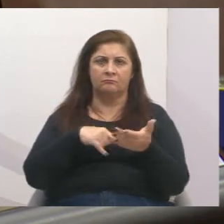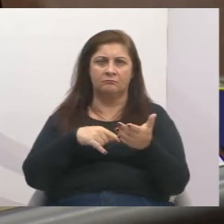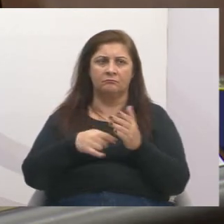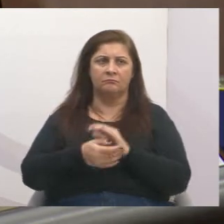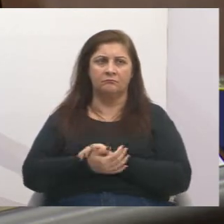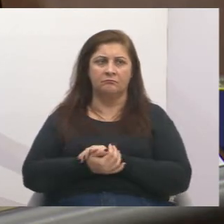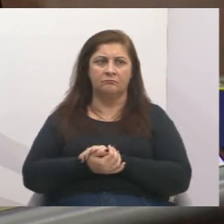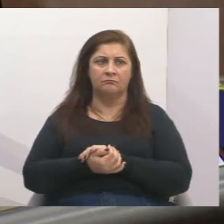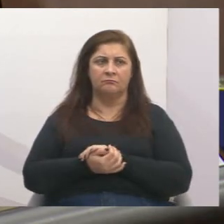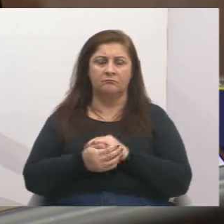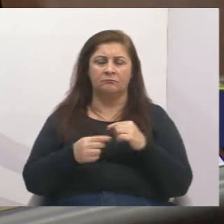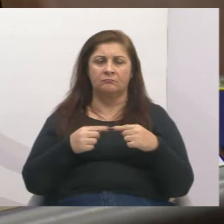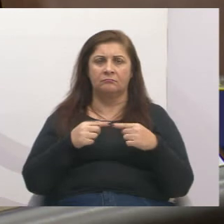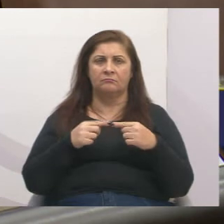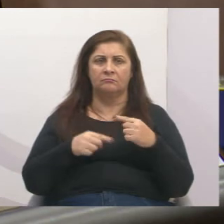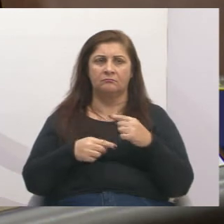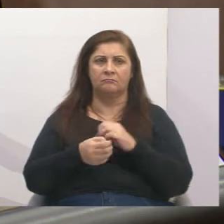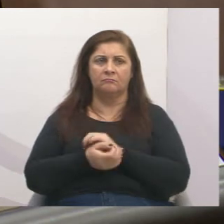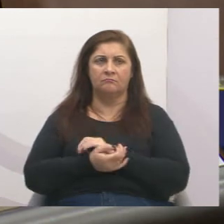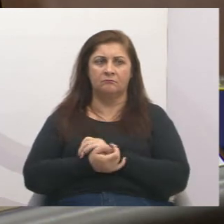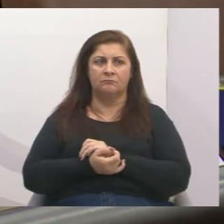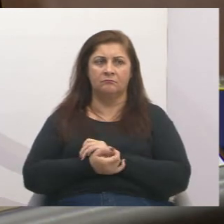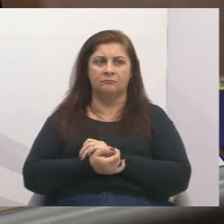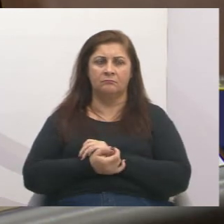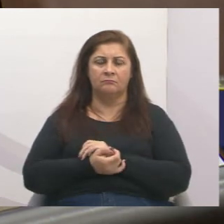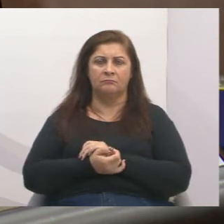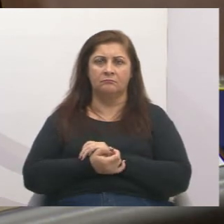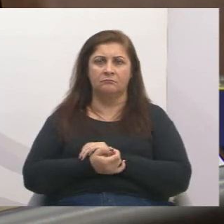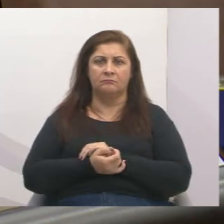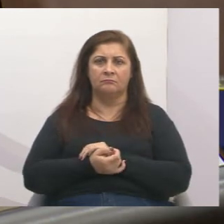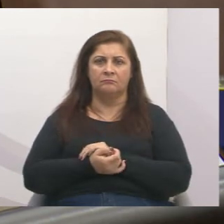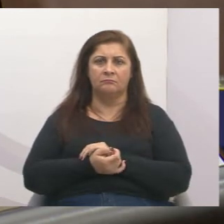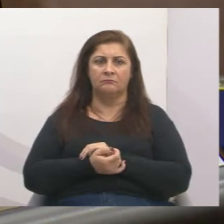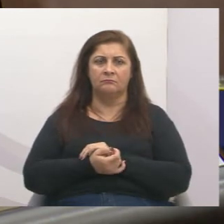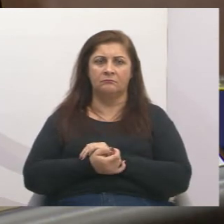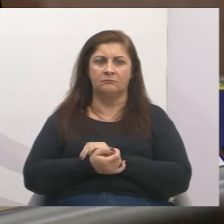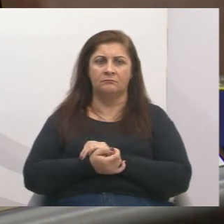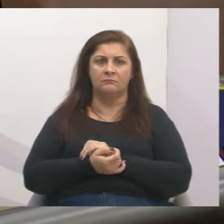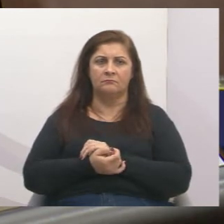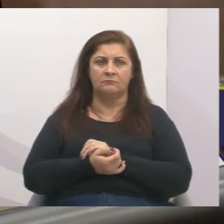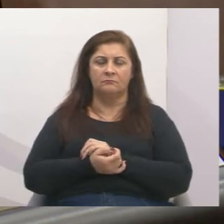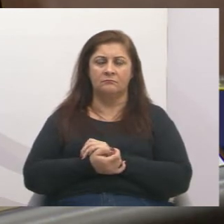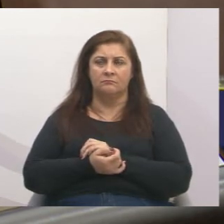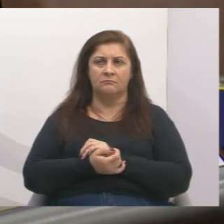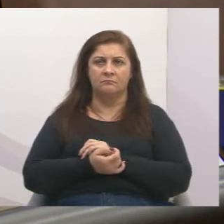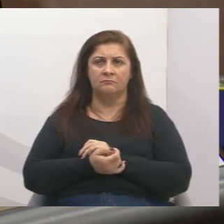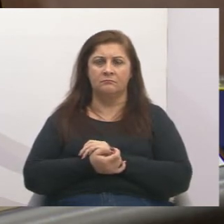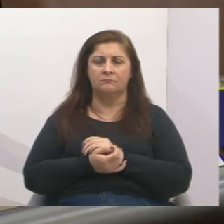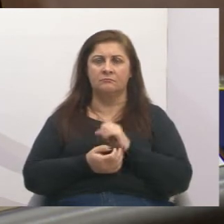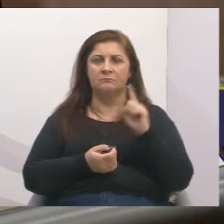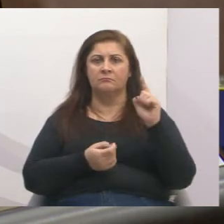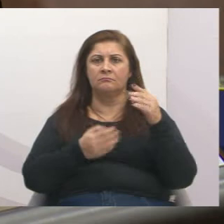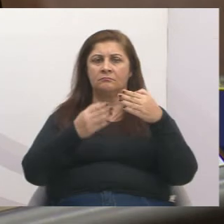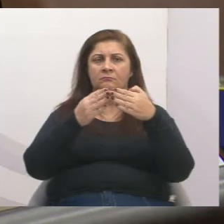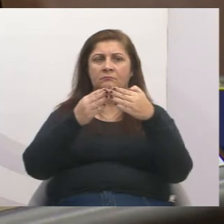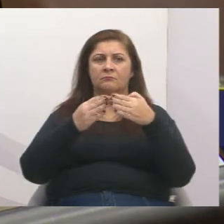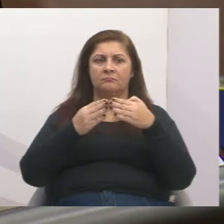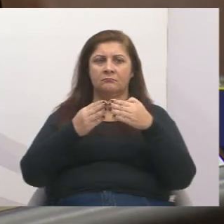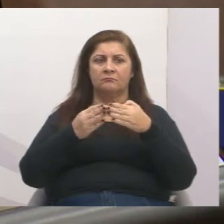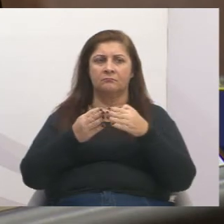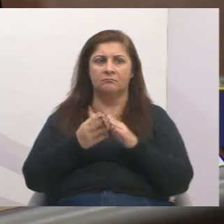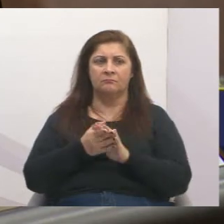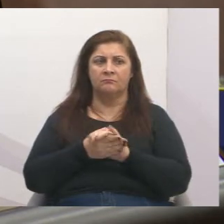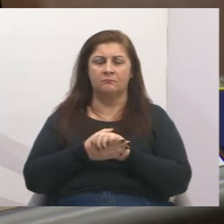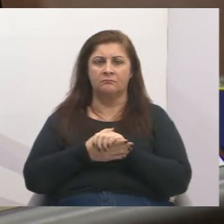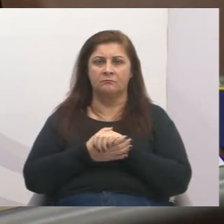É incoerente, né? Então, senhores vereadores, senhor prefeito, a minha palavra é de apelo.